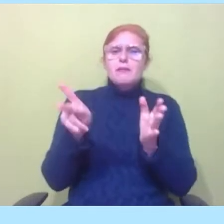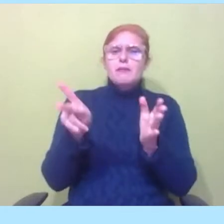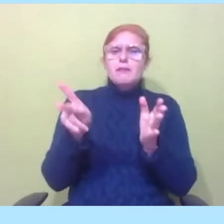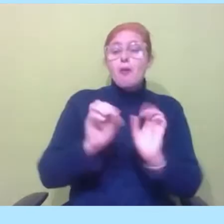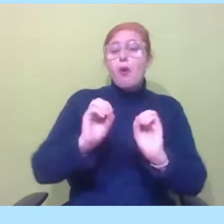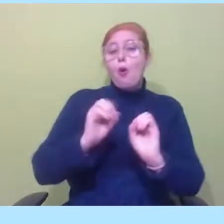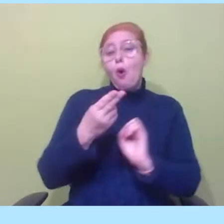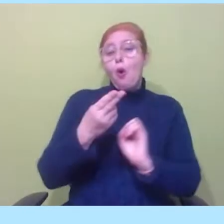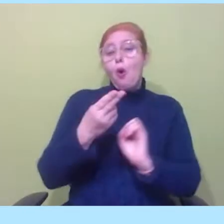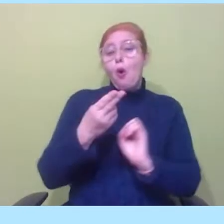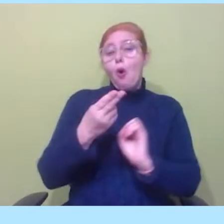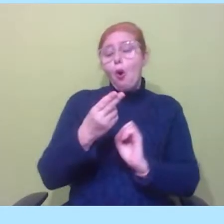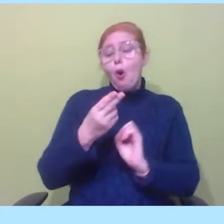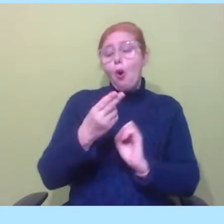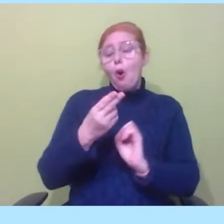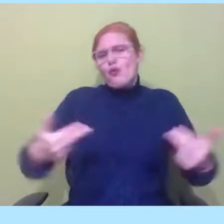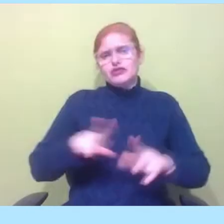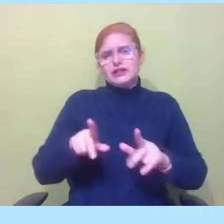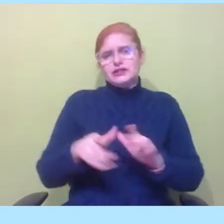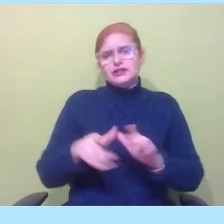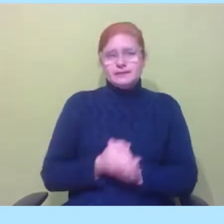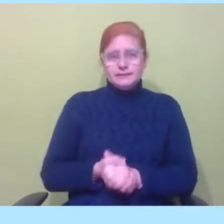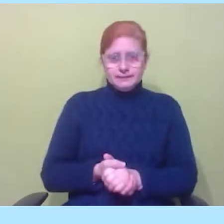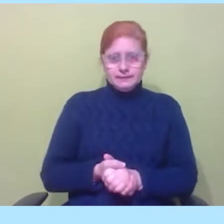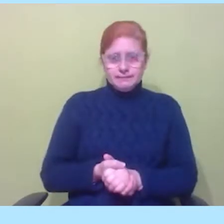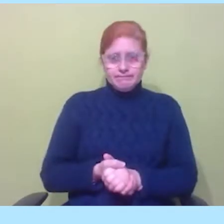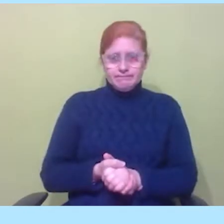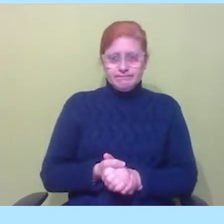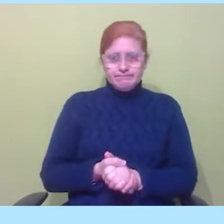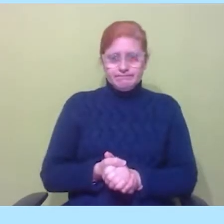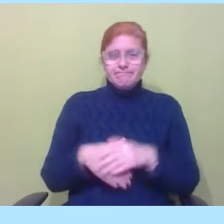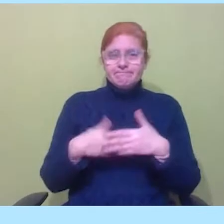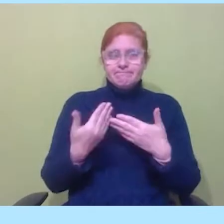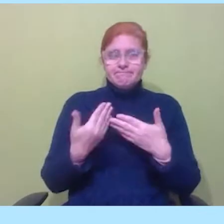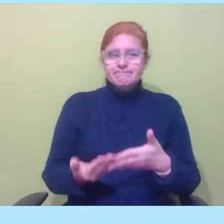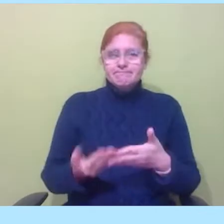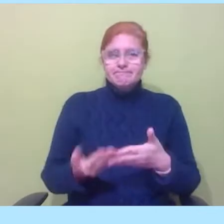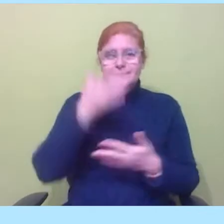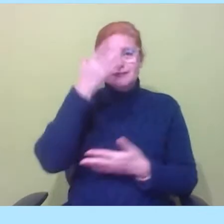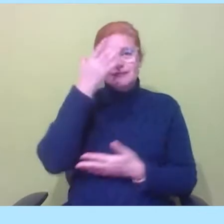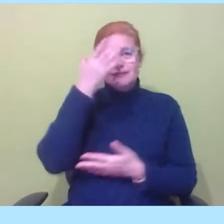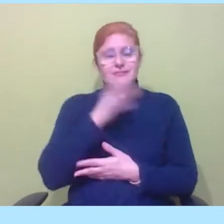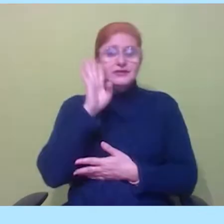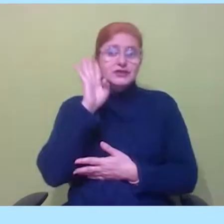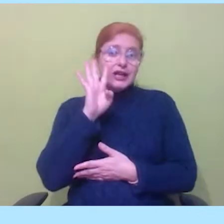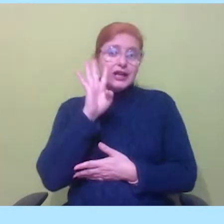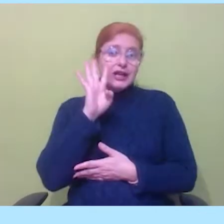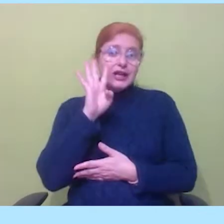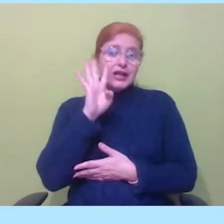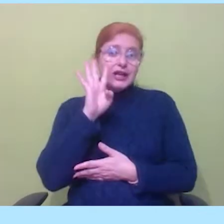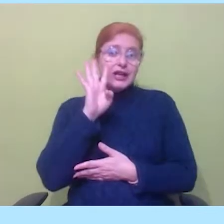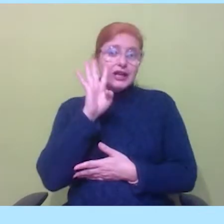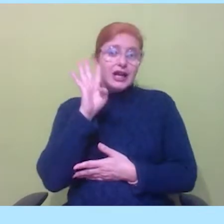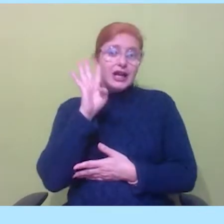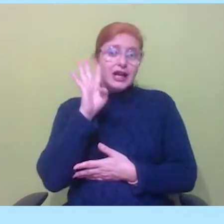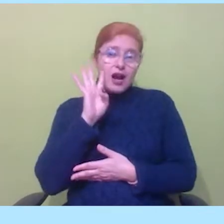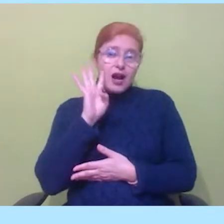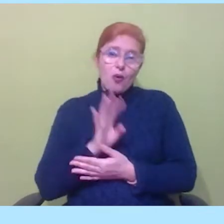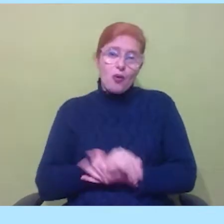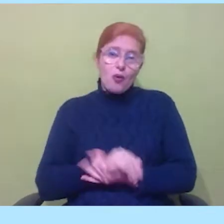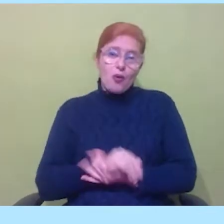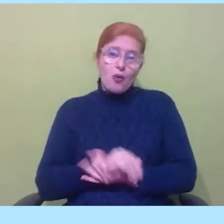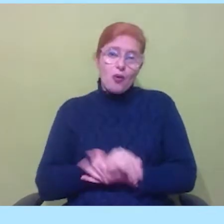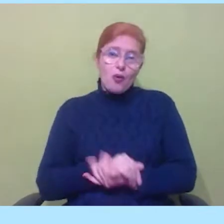E daí eu acho que seria legal a gente comentar um pouco essa pergunta, porque daí depois